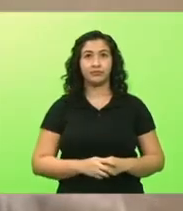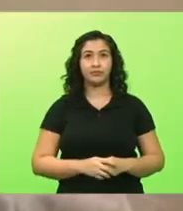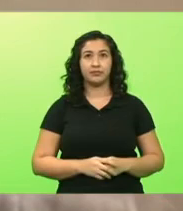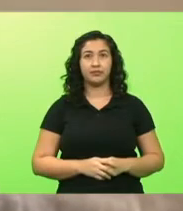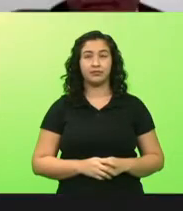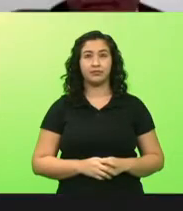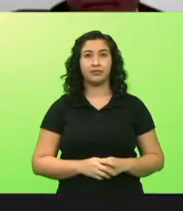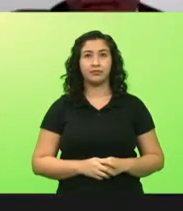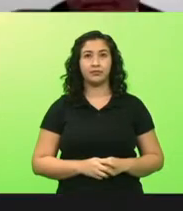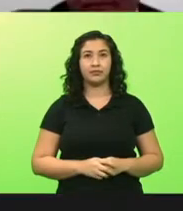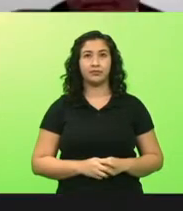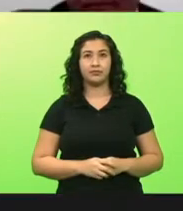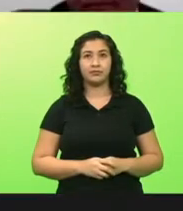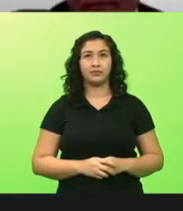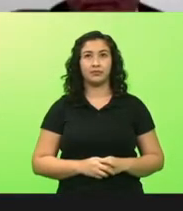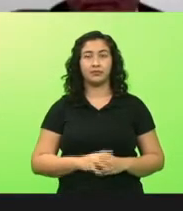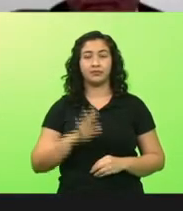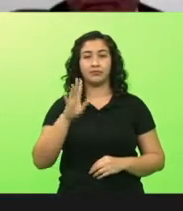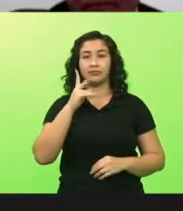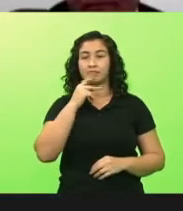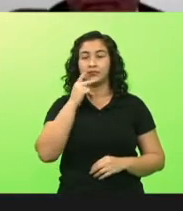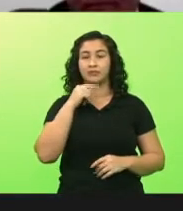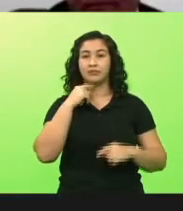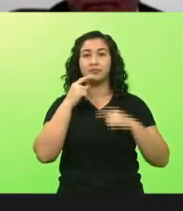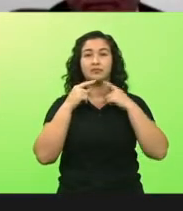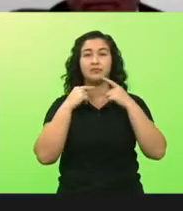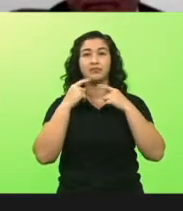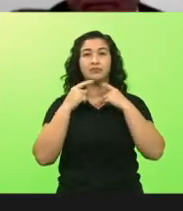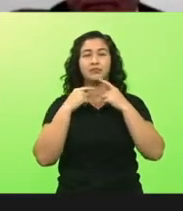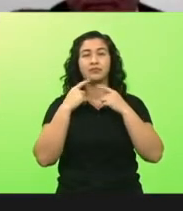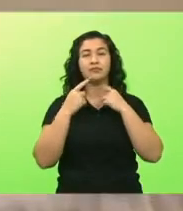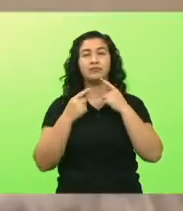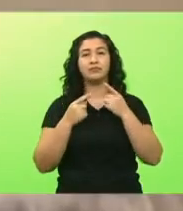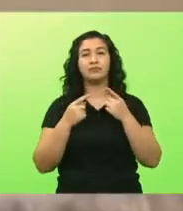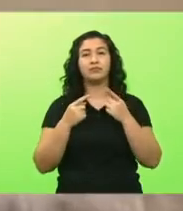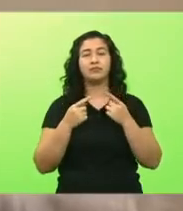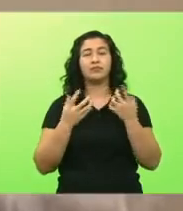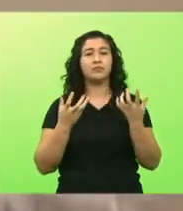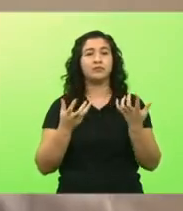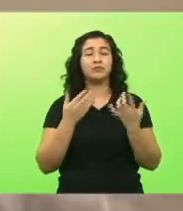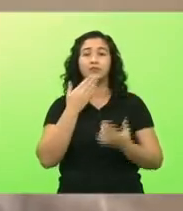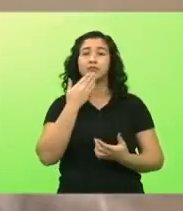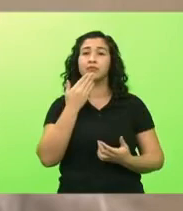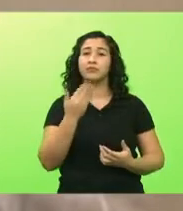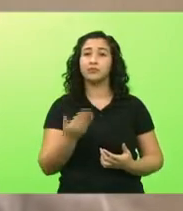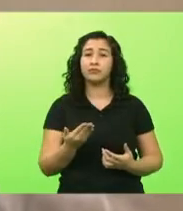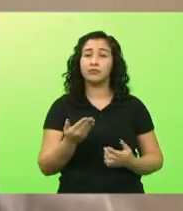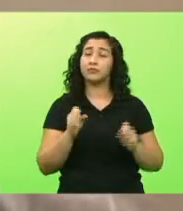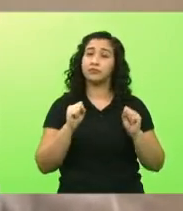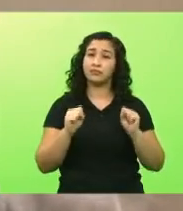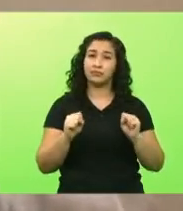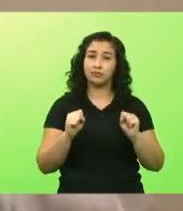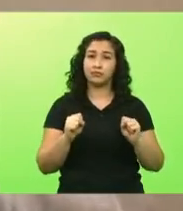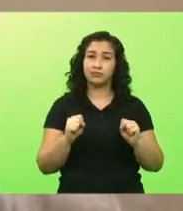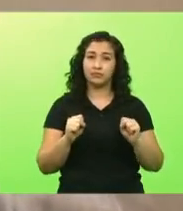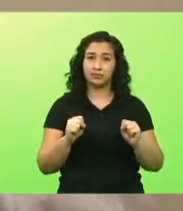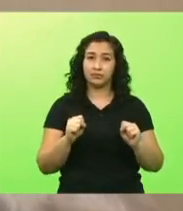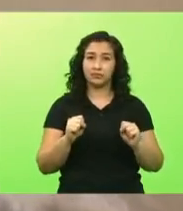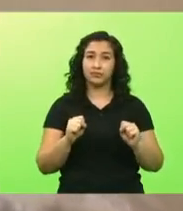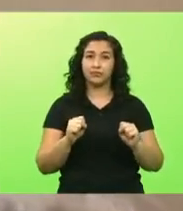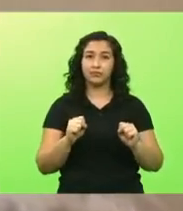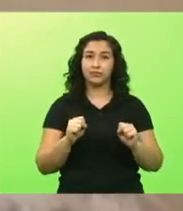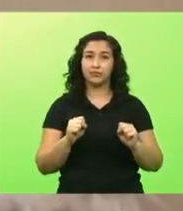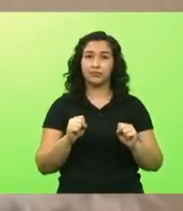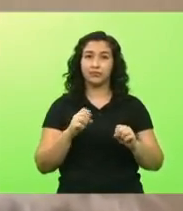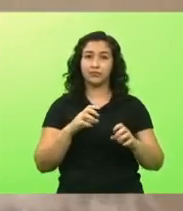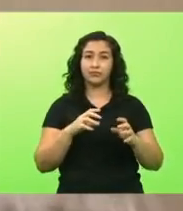entrar. Questão de ordem, deputado Kennedy Nunes. Eu só queria pedir a possibilidade de